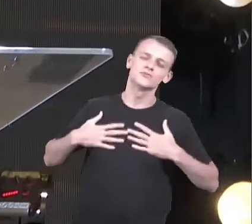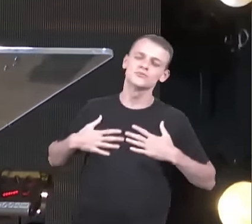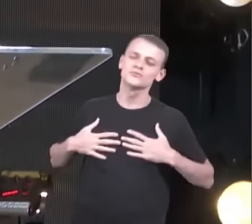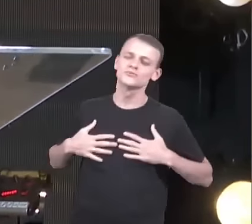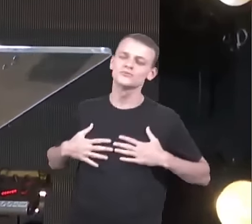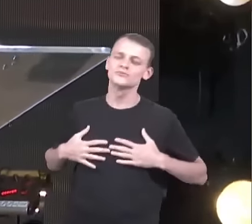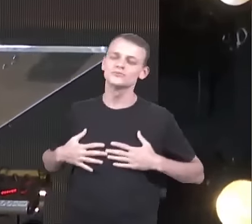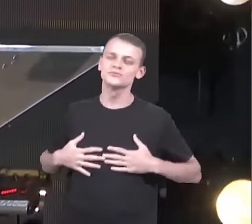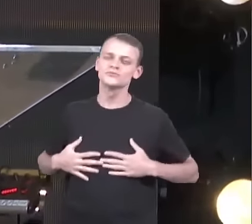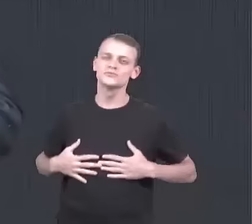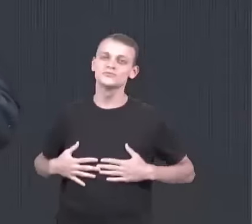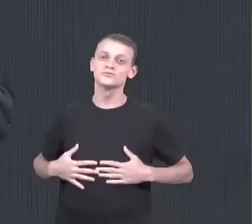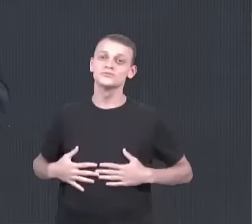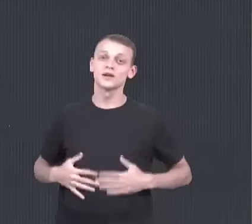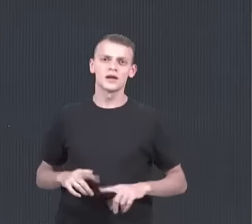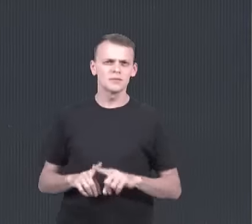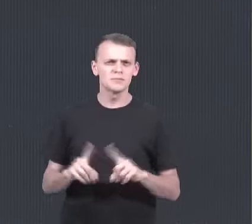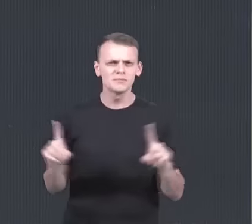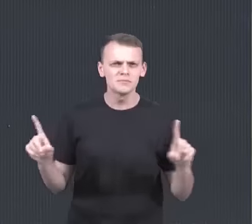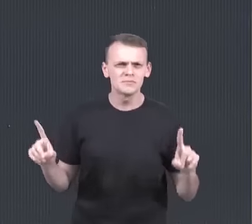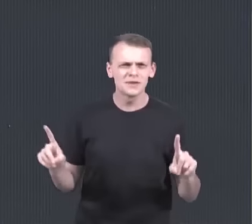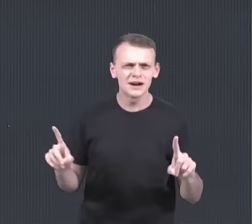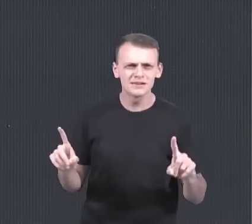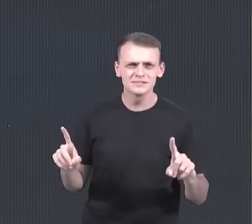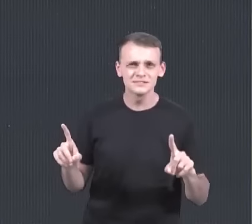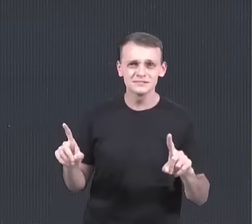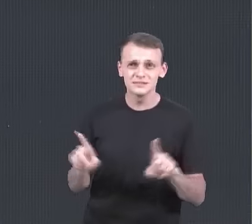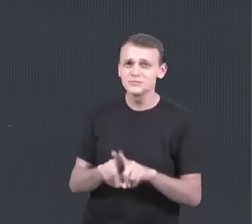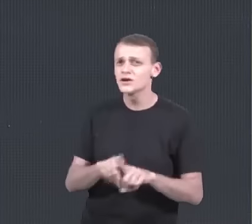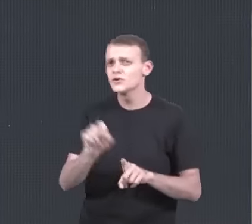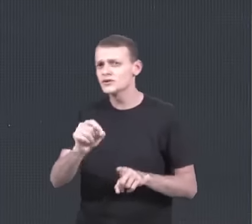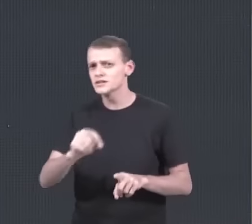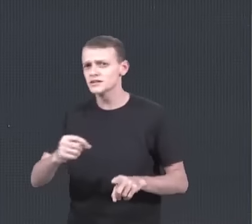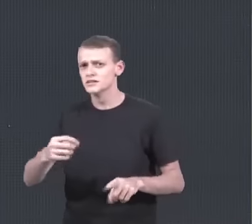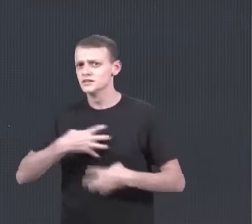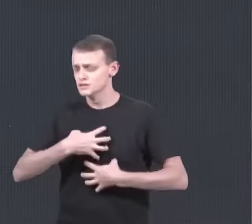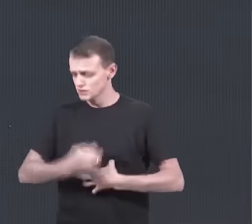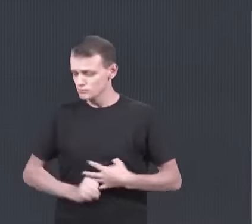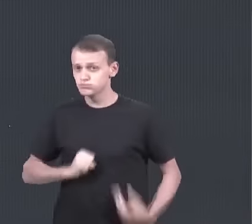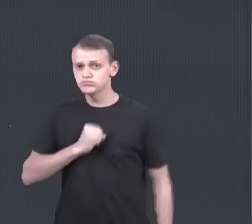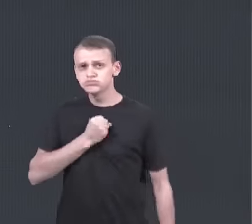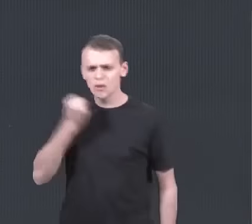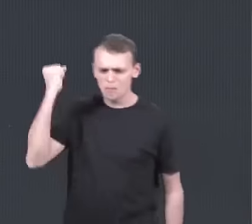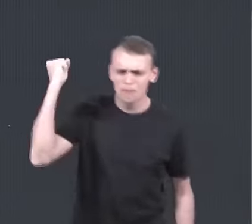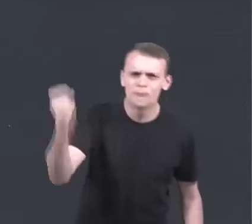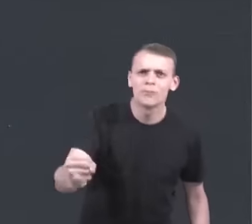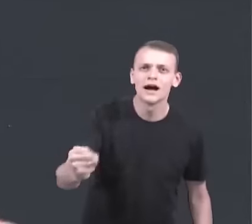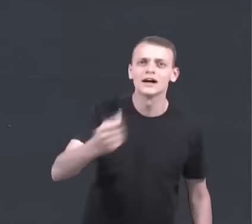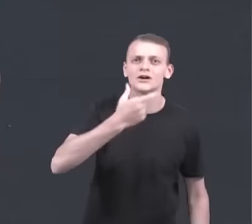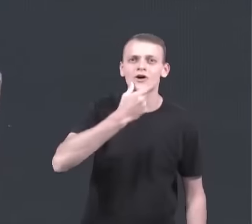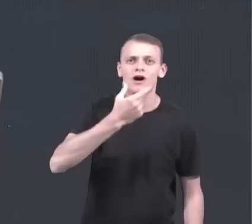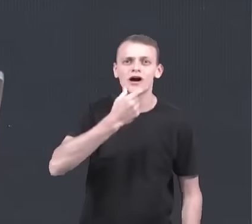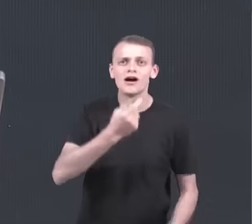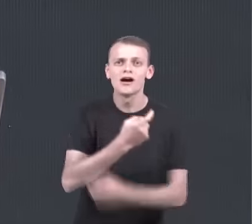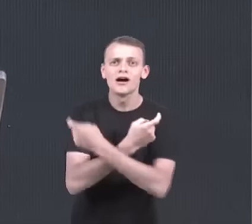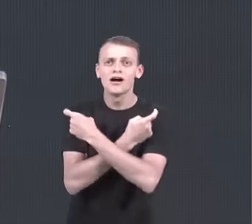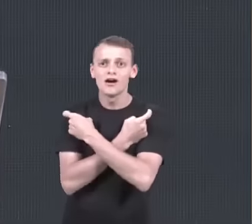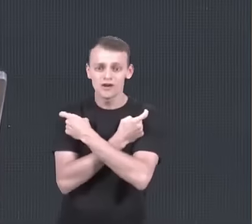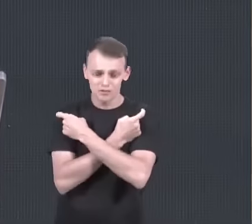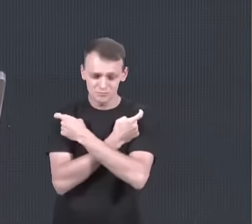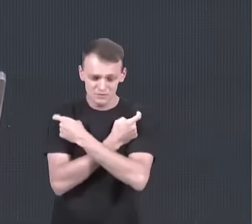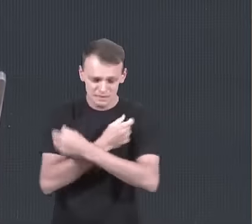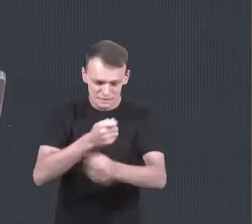matado um egípcio. O homem mais manso da terra matou um egípcio e encobriu com